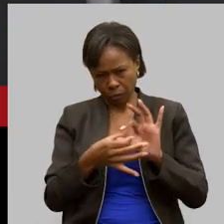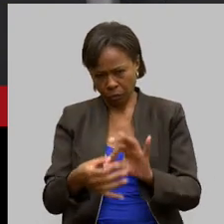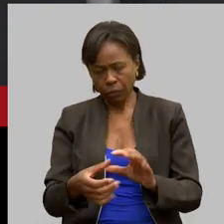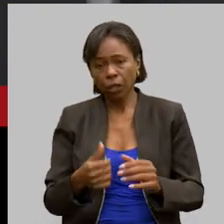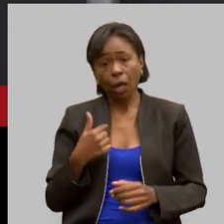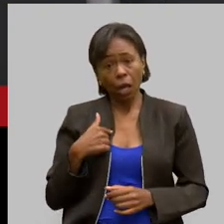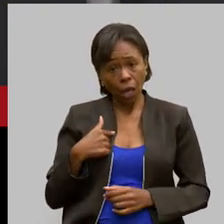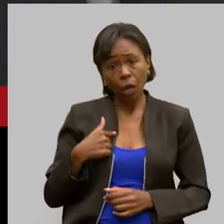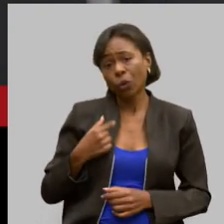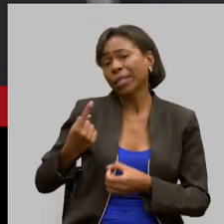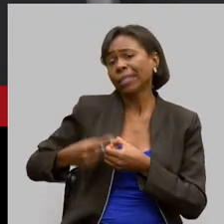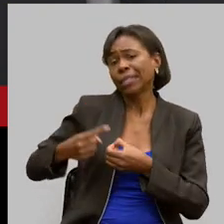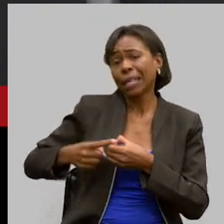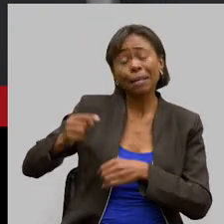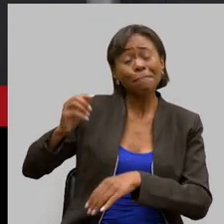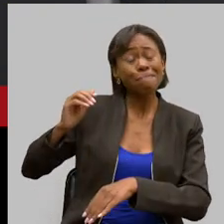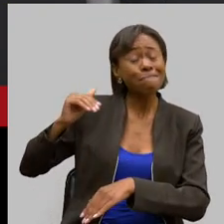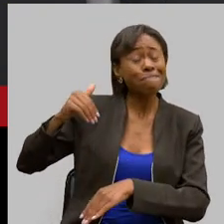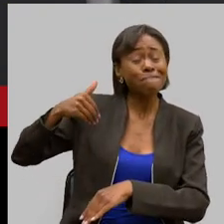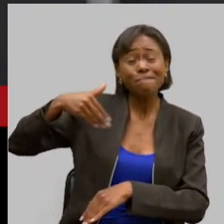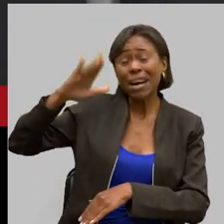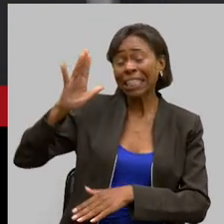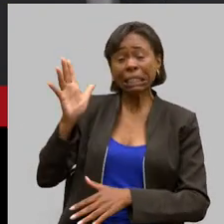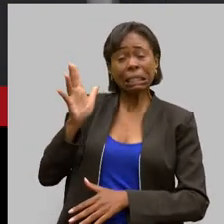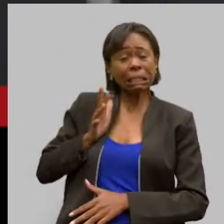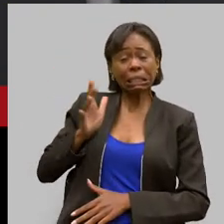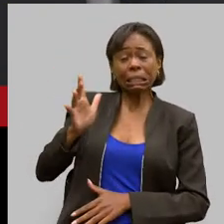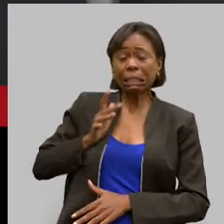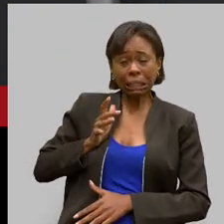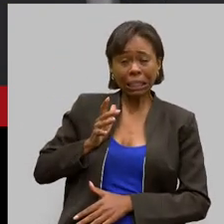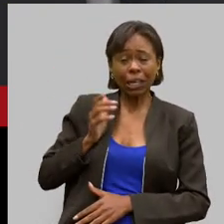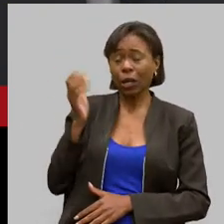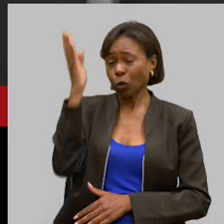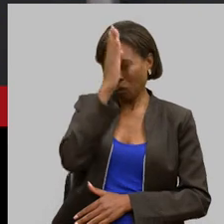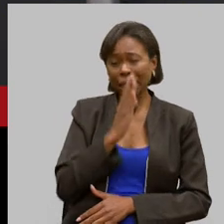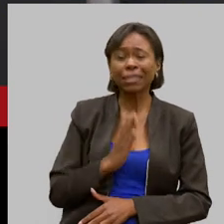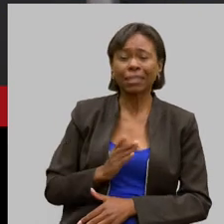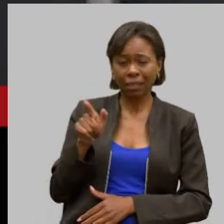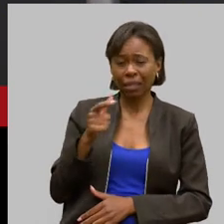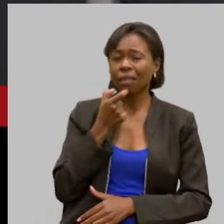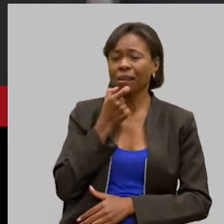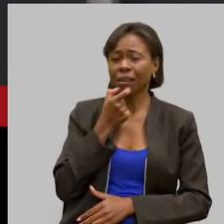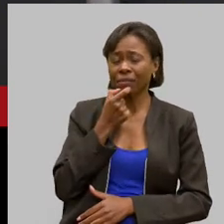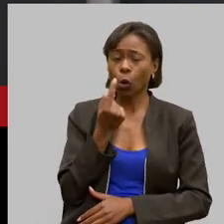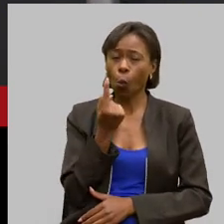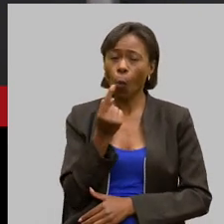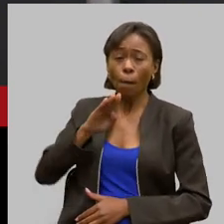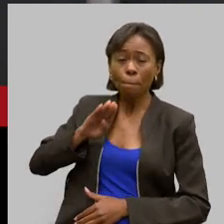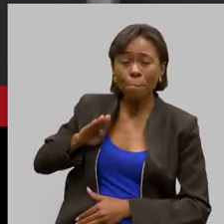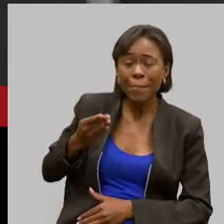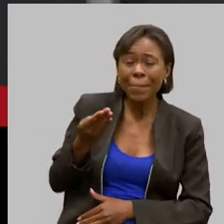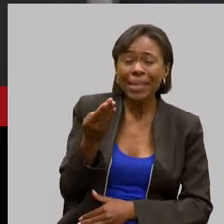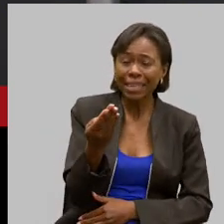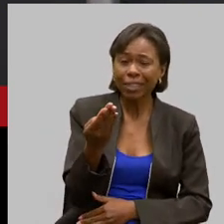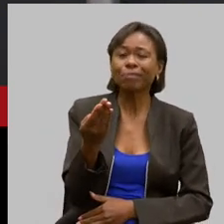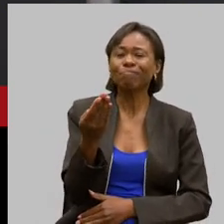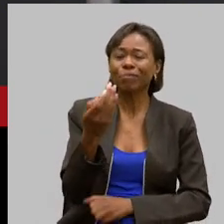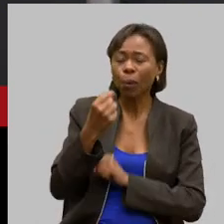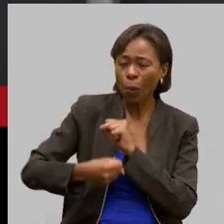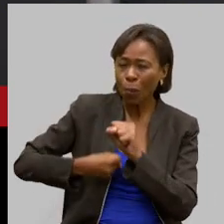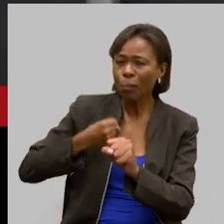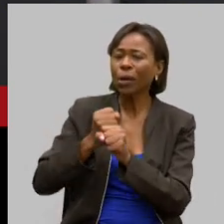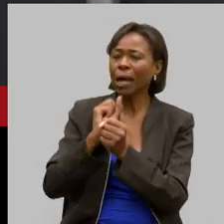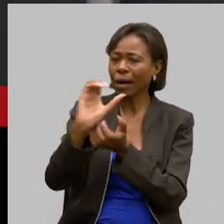ricas do Brasil uma cidade que arrecada mais de R bilhão de reais por ano e